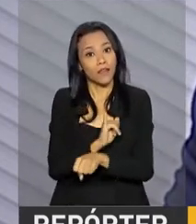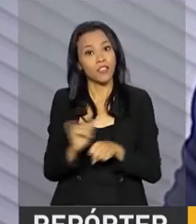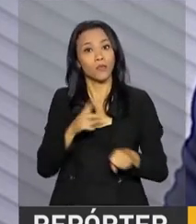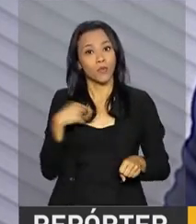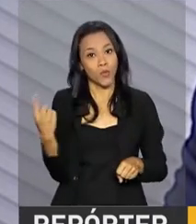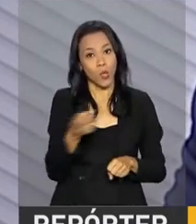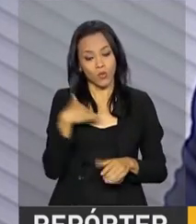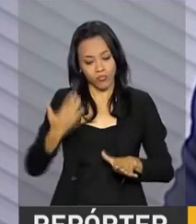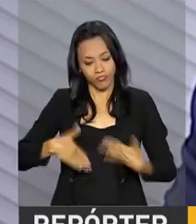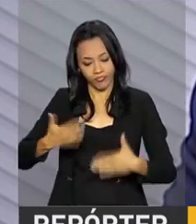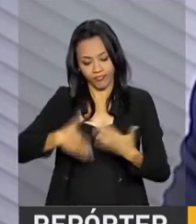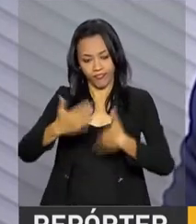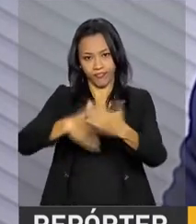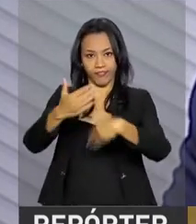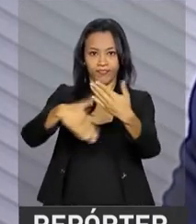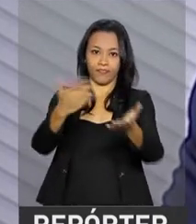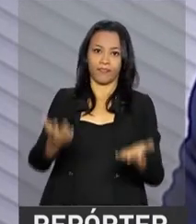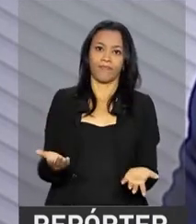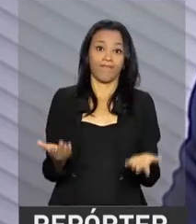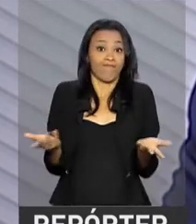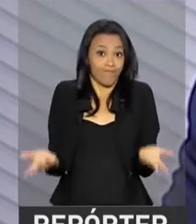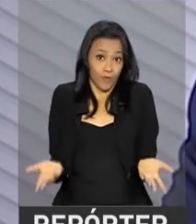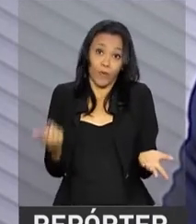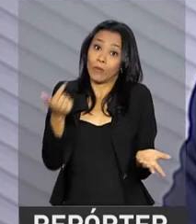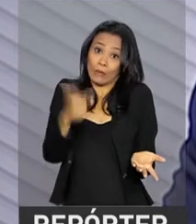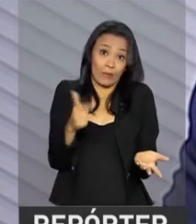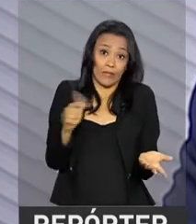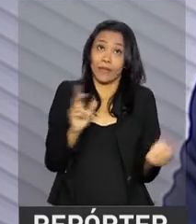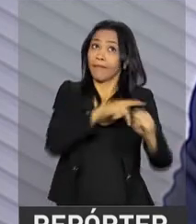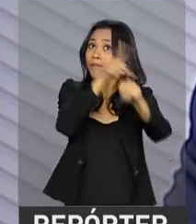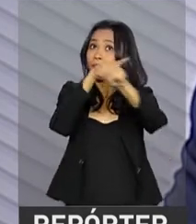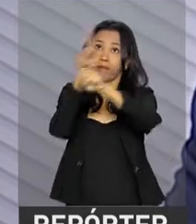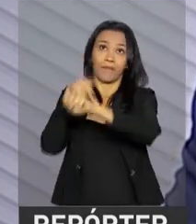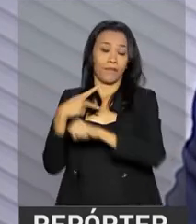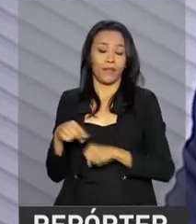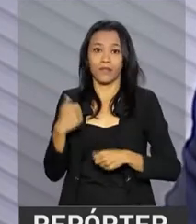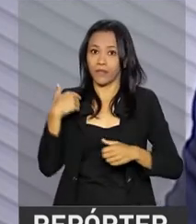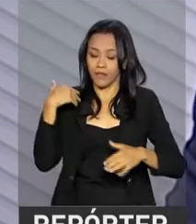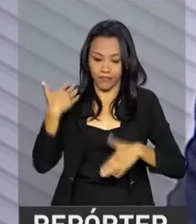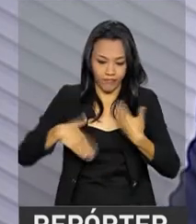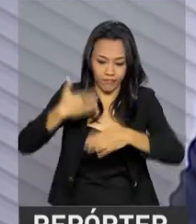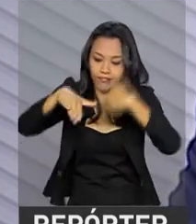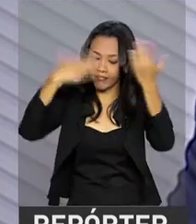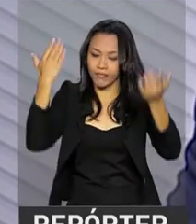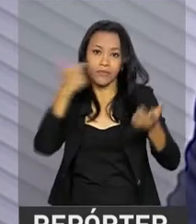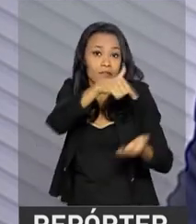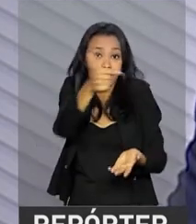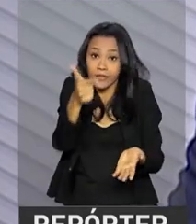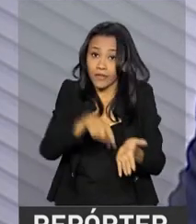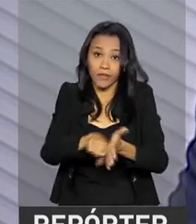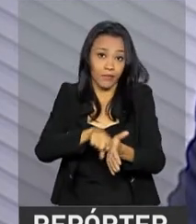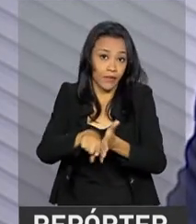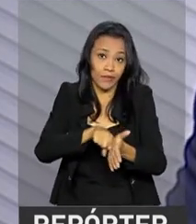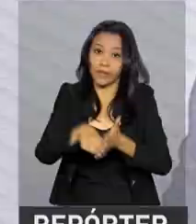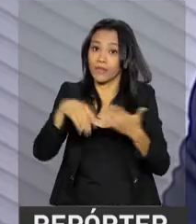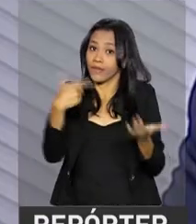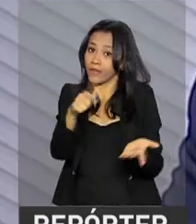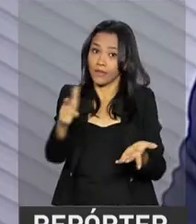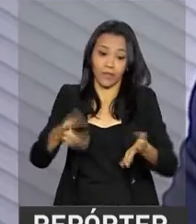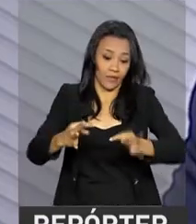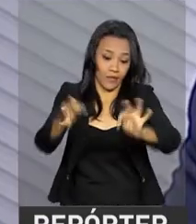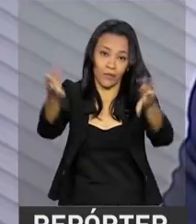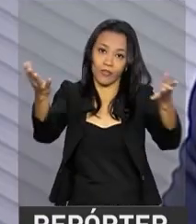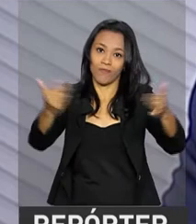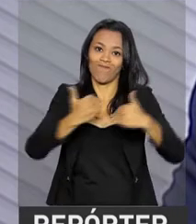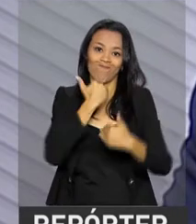desenvolvimento não há país que se desenvolva sem ciências em tecnologias em inovação e é